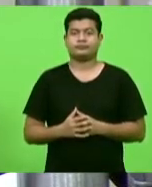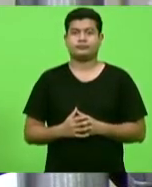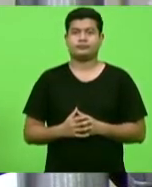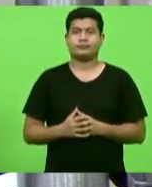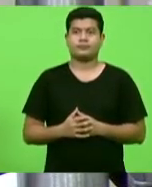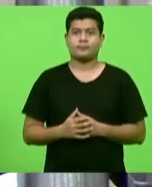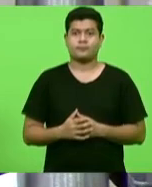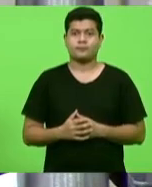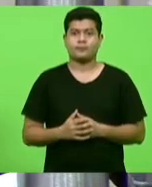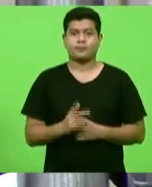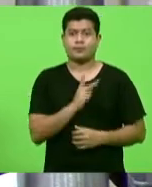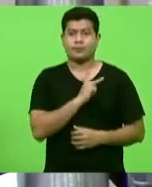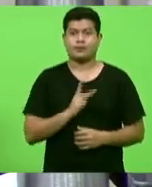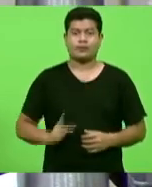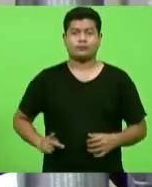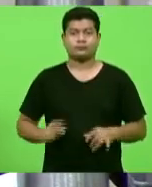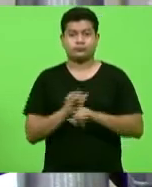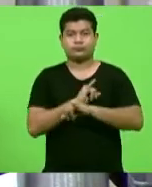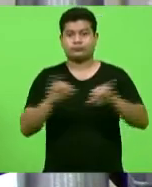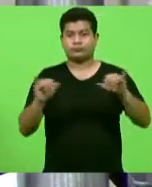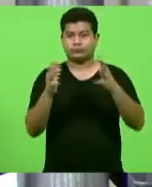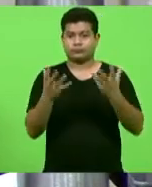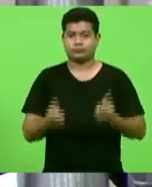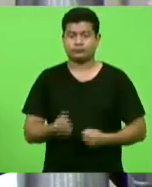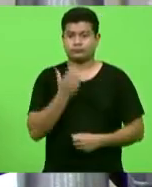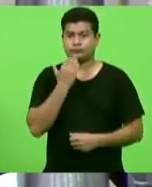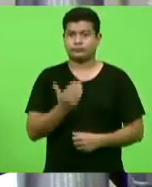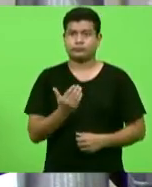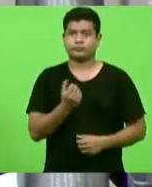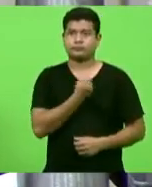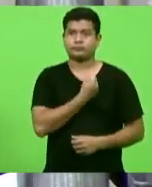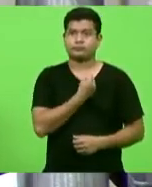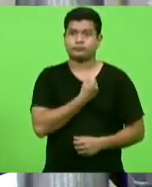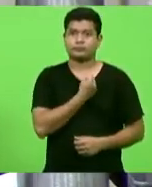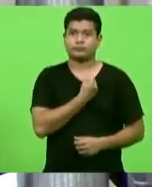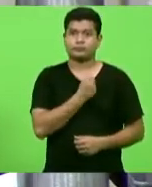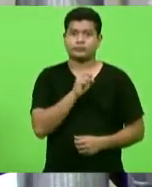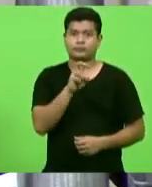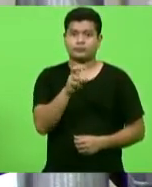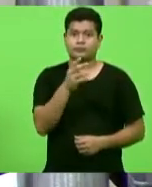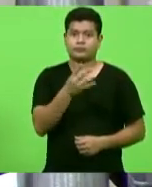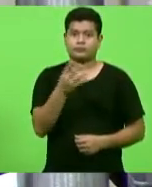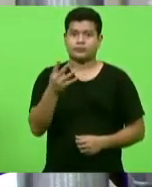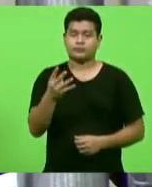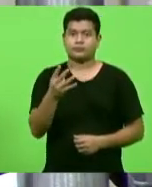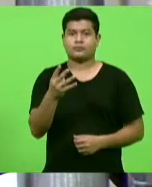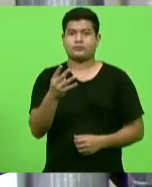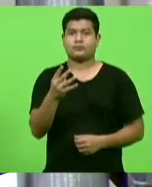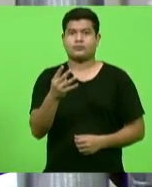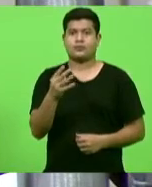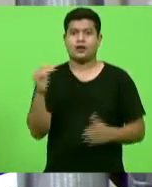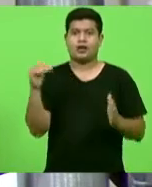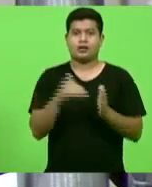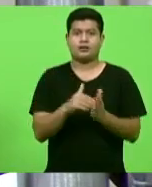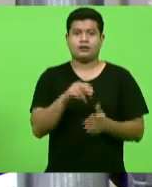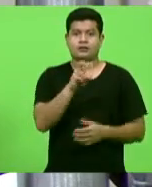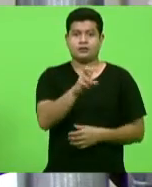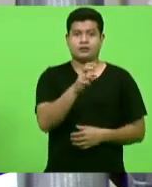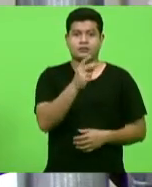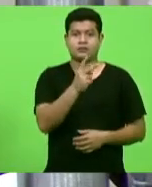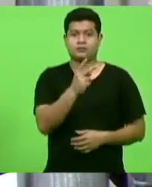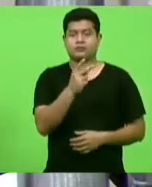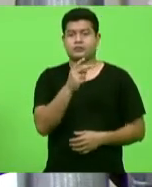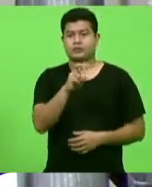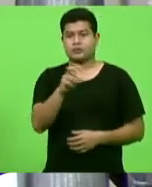Esta presidência comunica e defere os seguintes requerimentos. Requerimento 544 a 552.